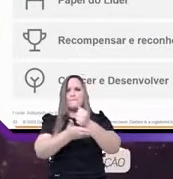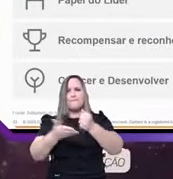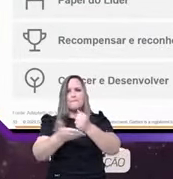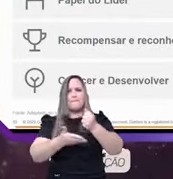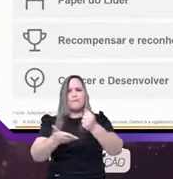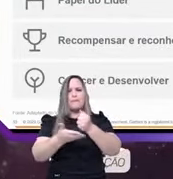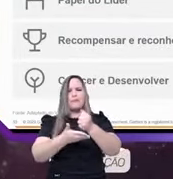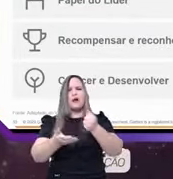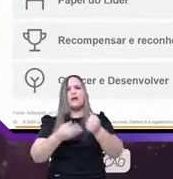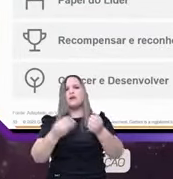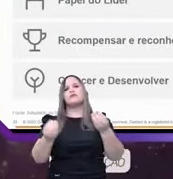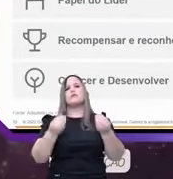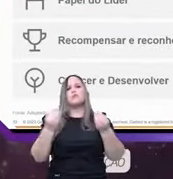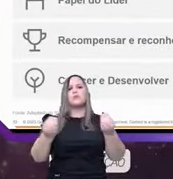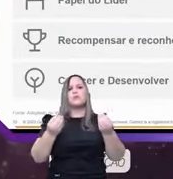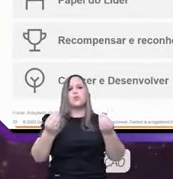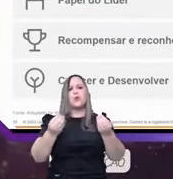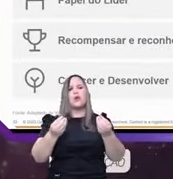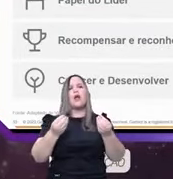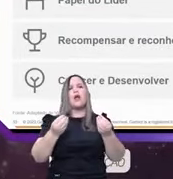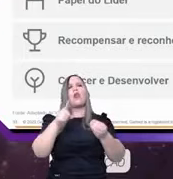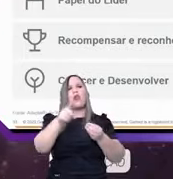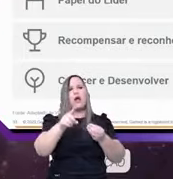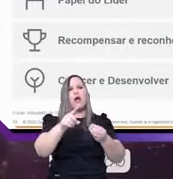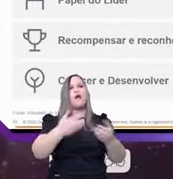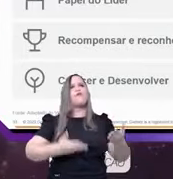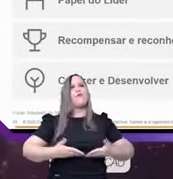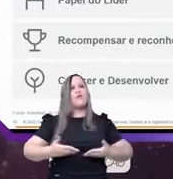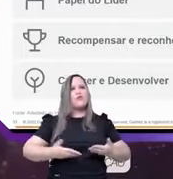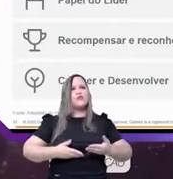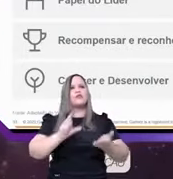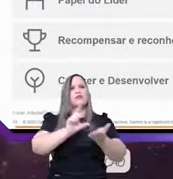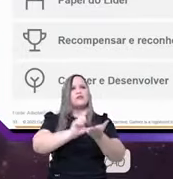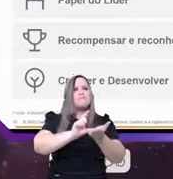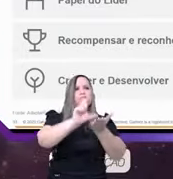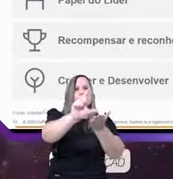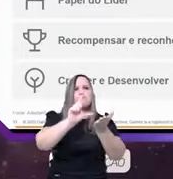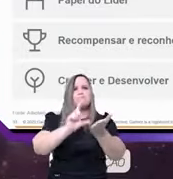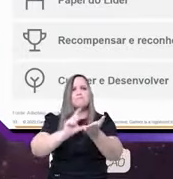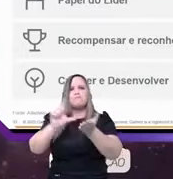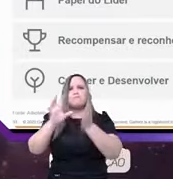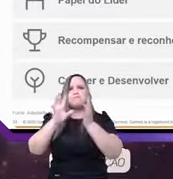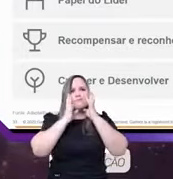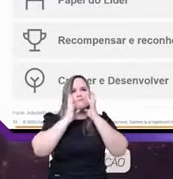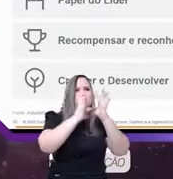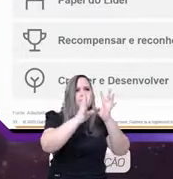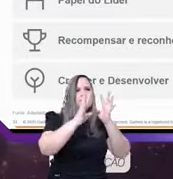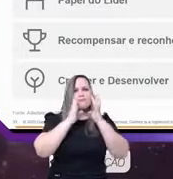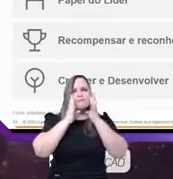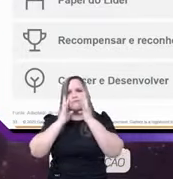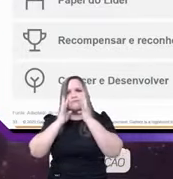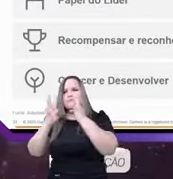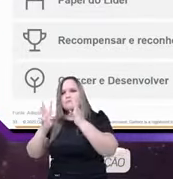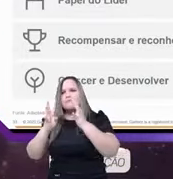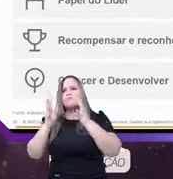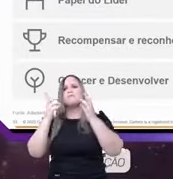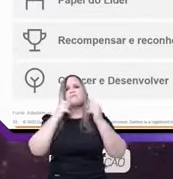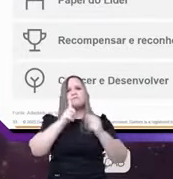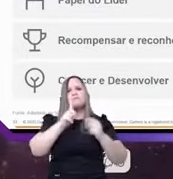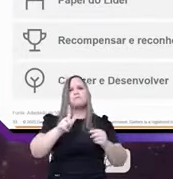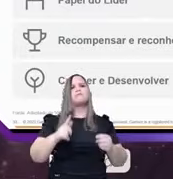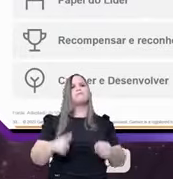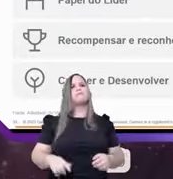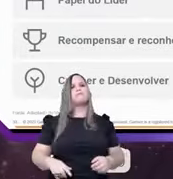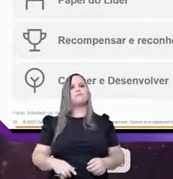atender esses funcionários, com essa visibilidade, com esse padrão. E as equipes conseguem